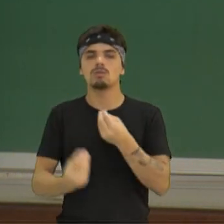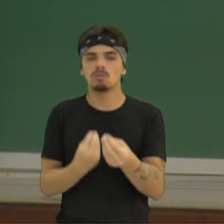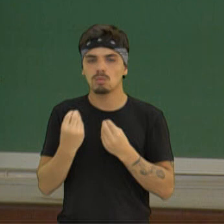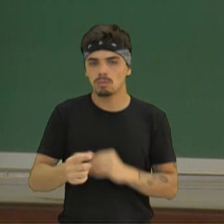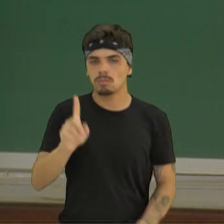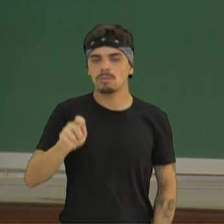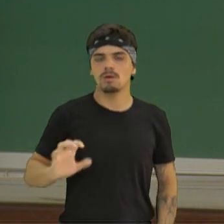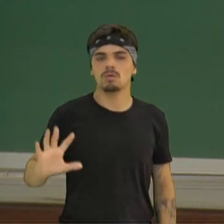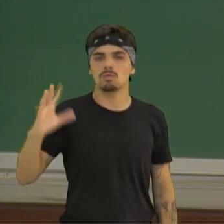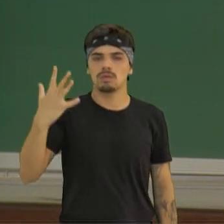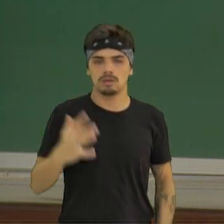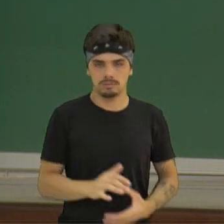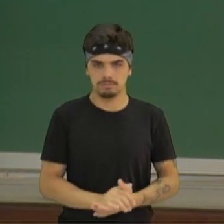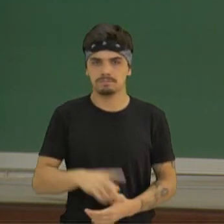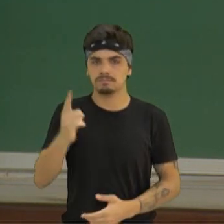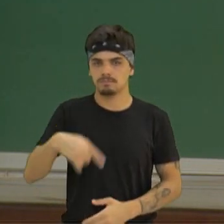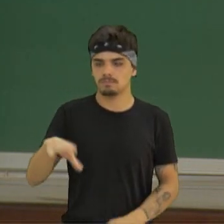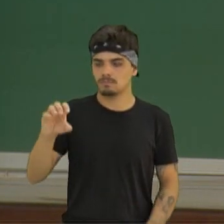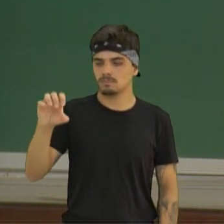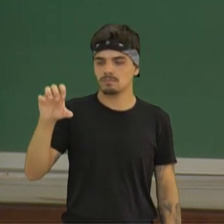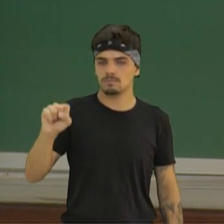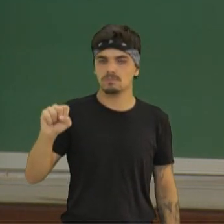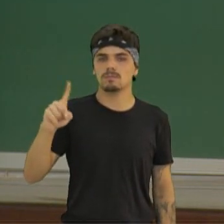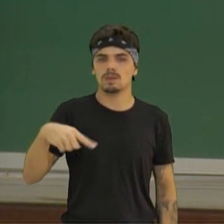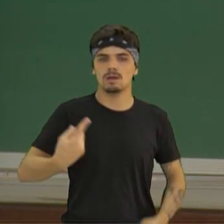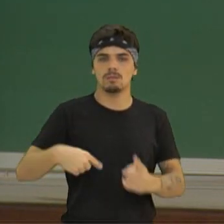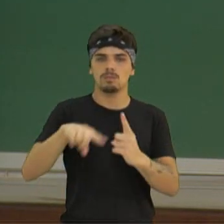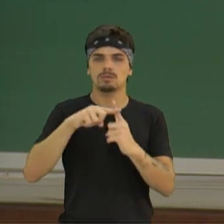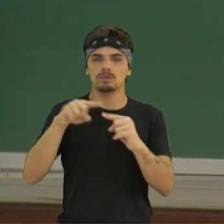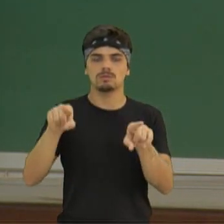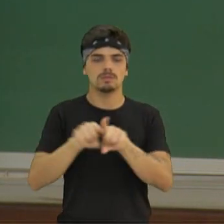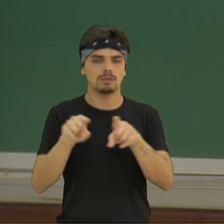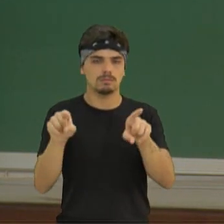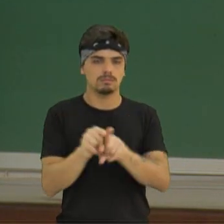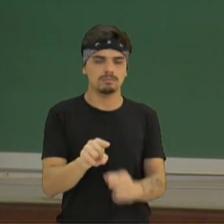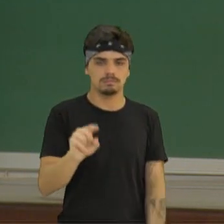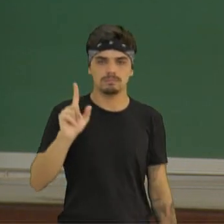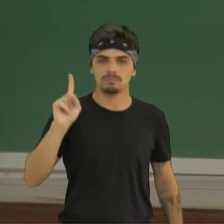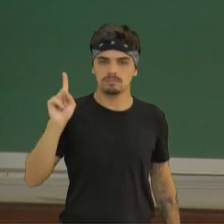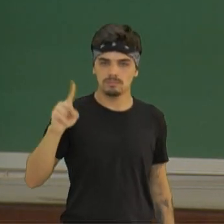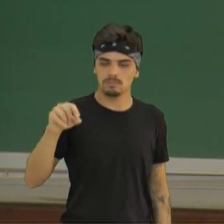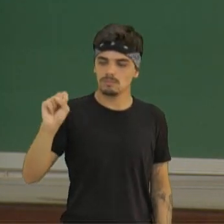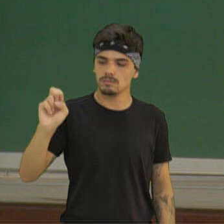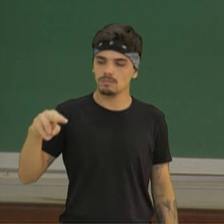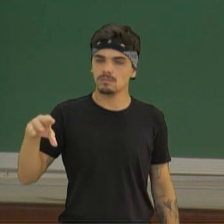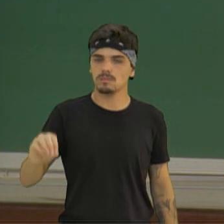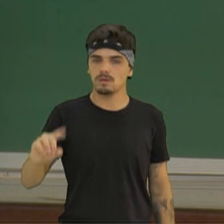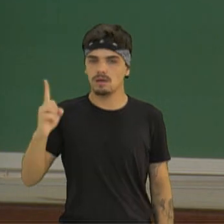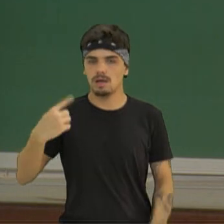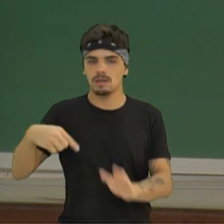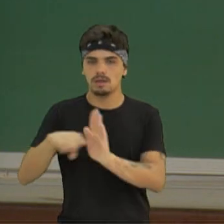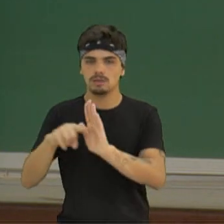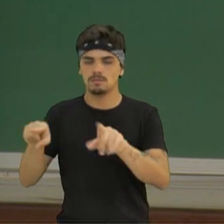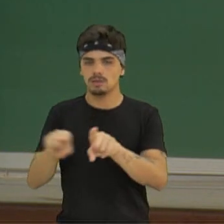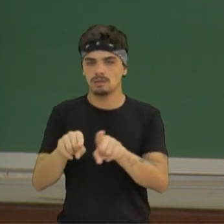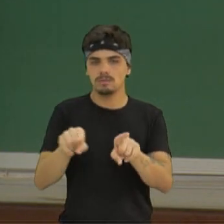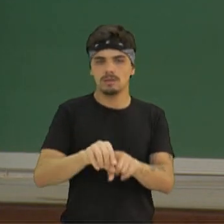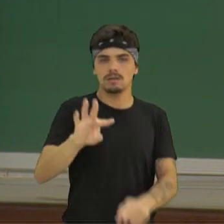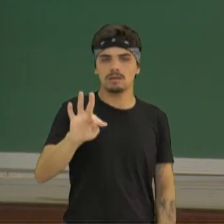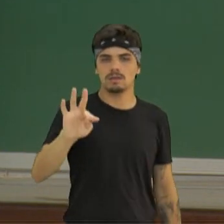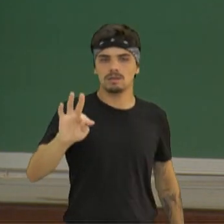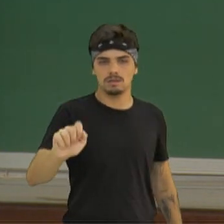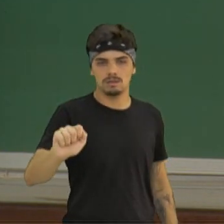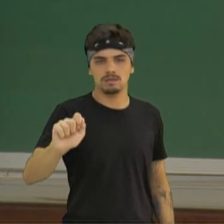O que acontece? O cosseno é positivo, tá? O seno é negativo e a tangente,